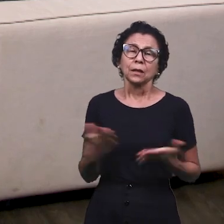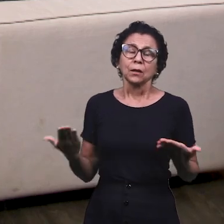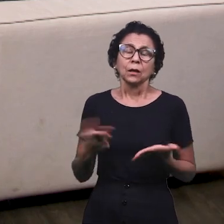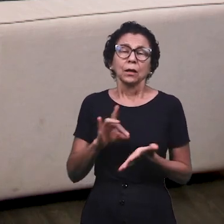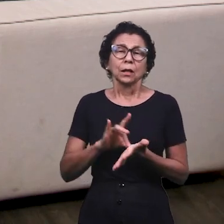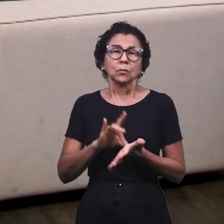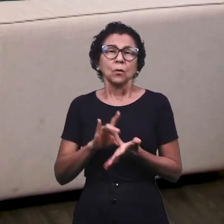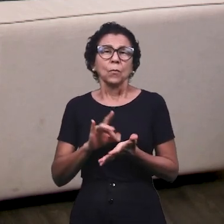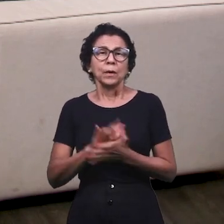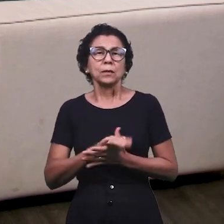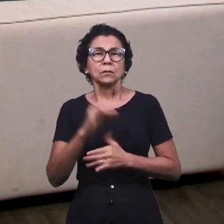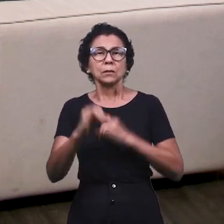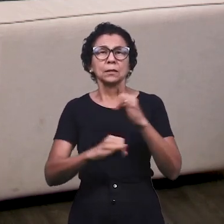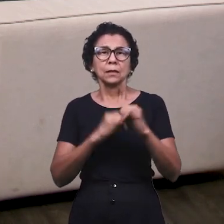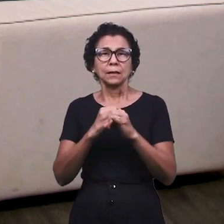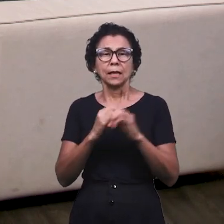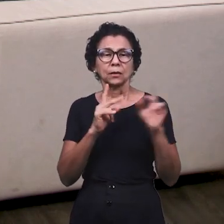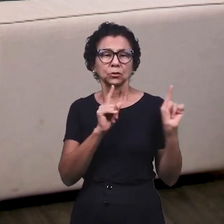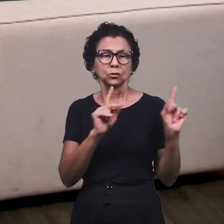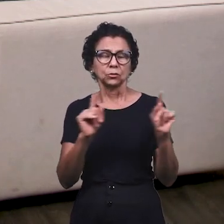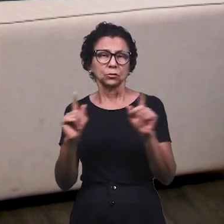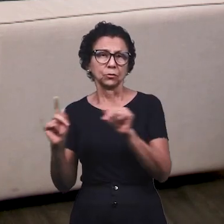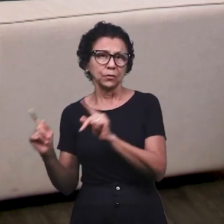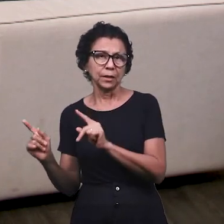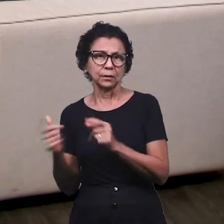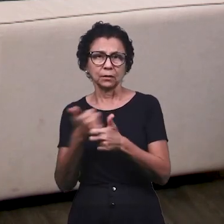outros marketplaces que você encontra fornecedores